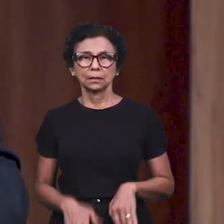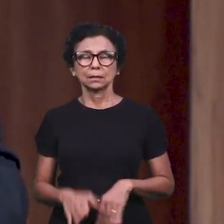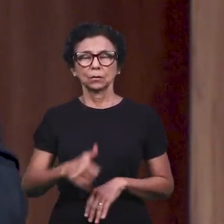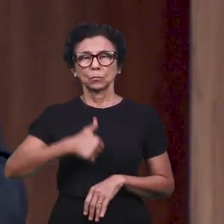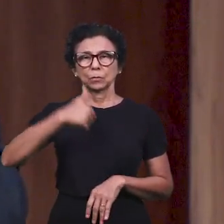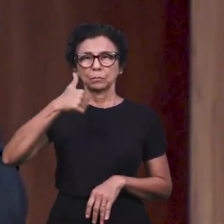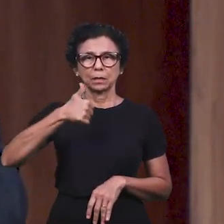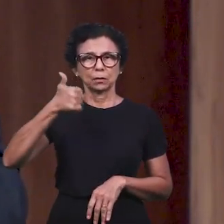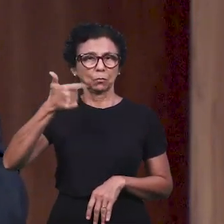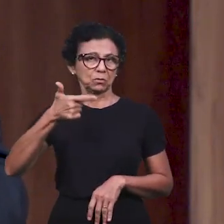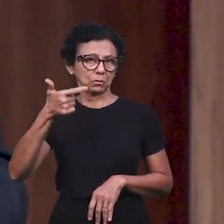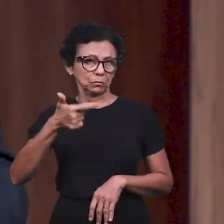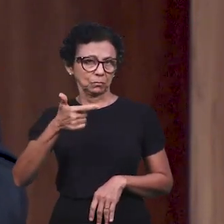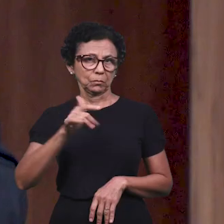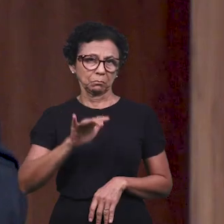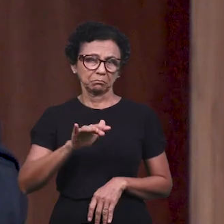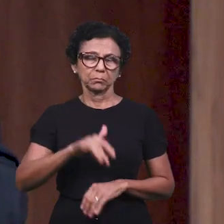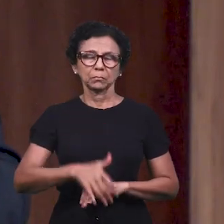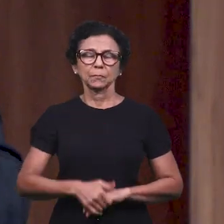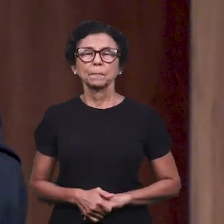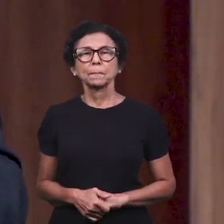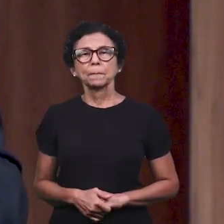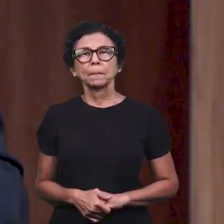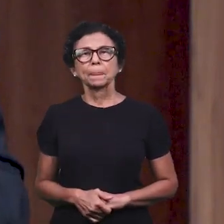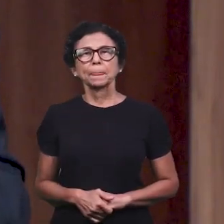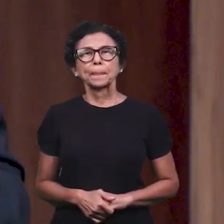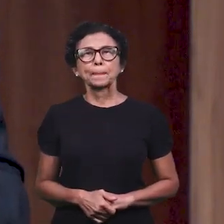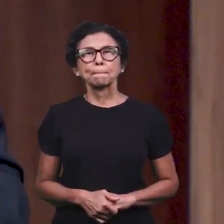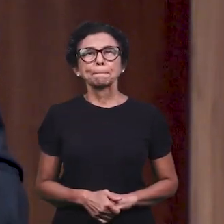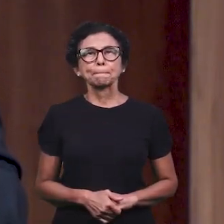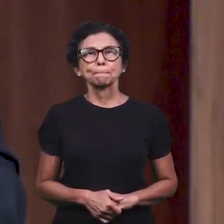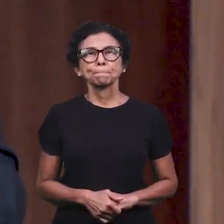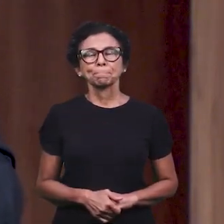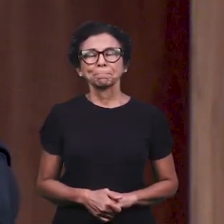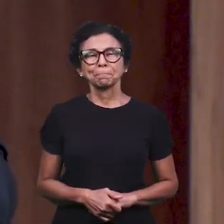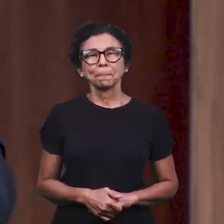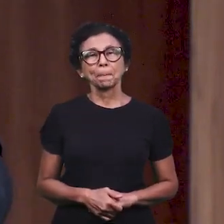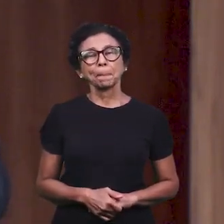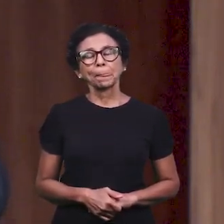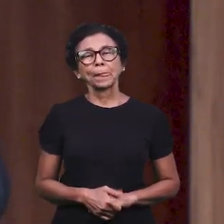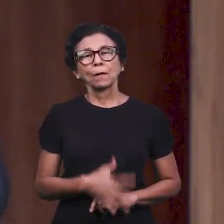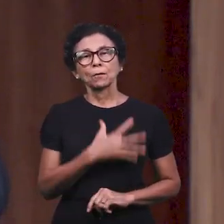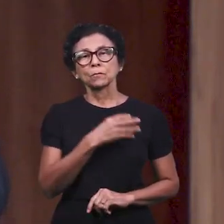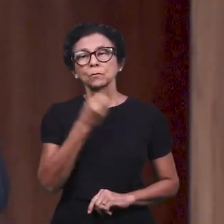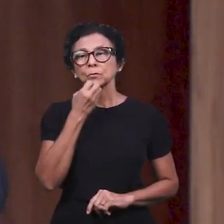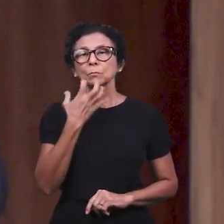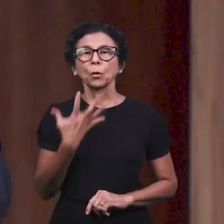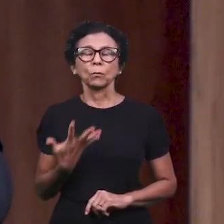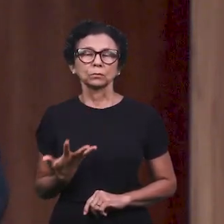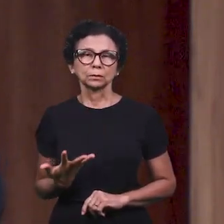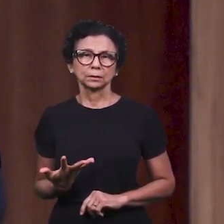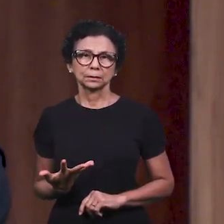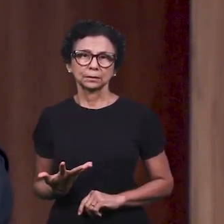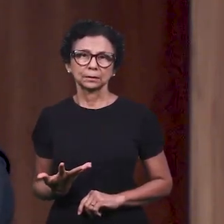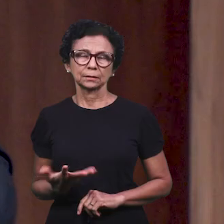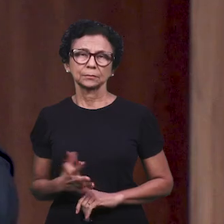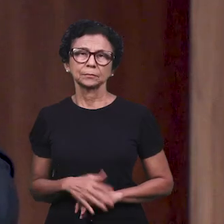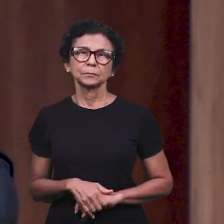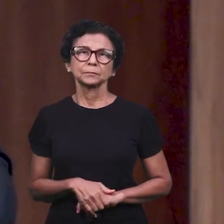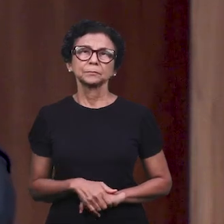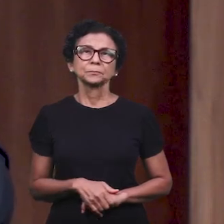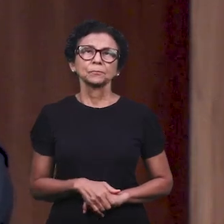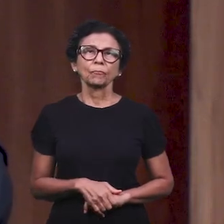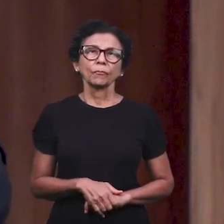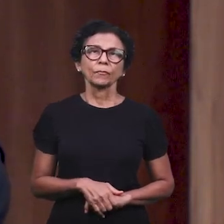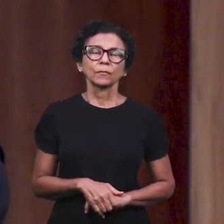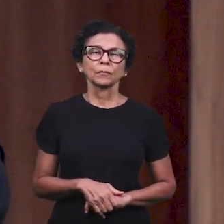eles acabam trazendo um benefício sobre os outros filhos. Sim. Né? Porque o filho mais